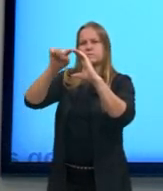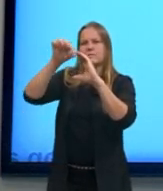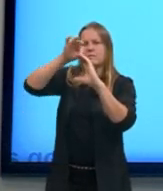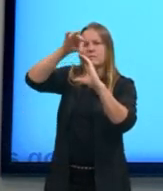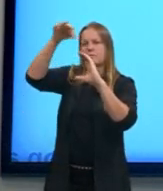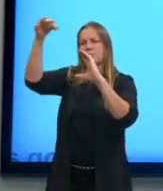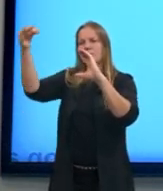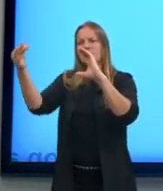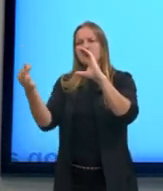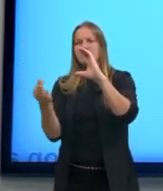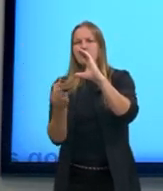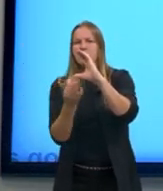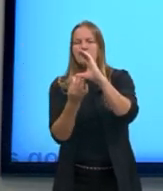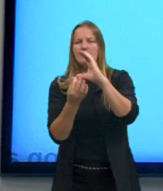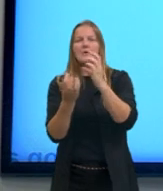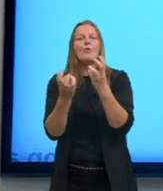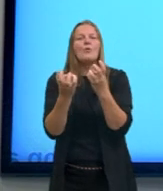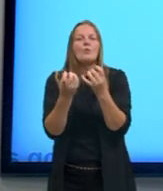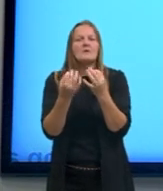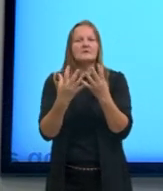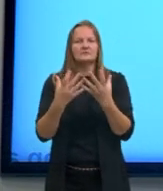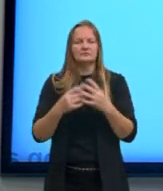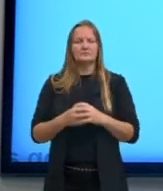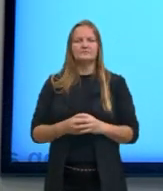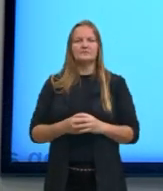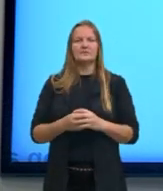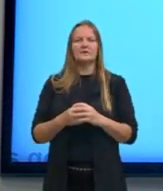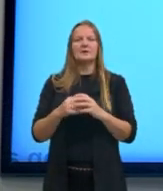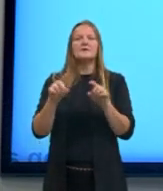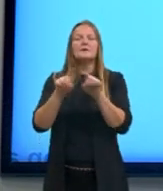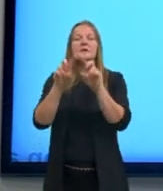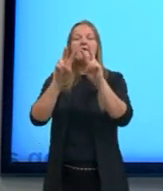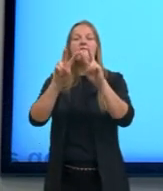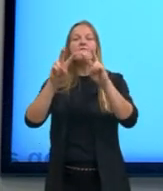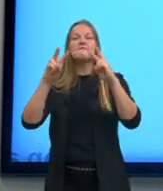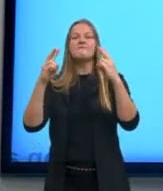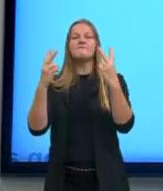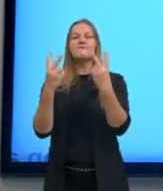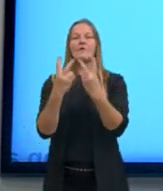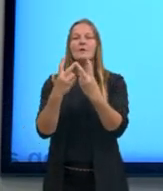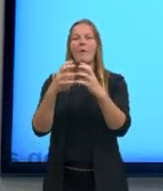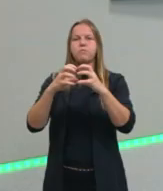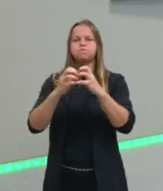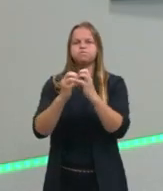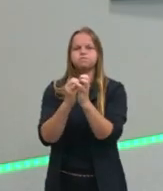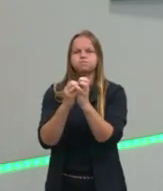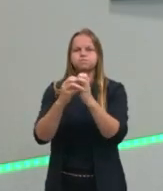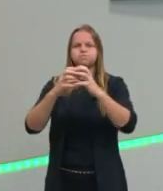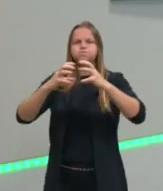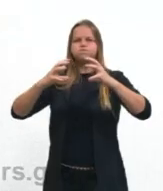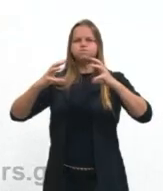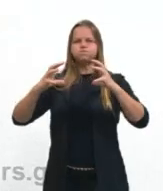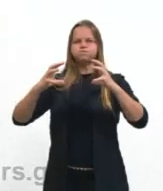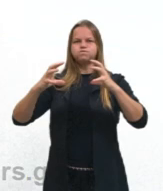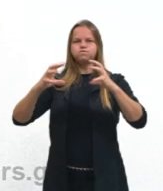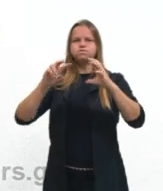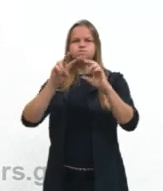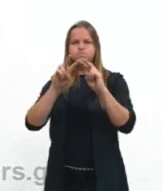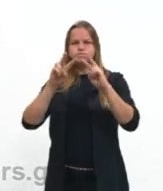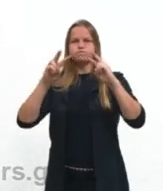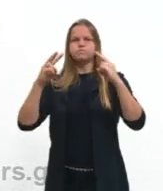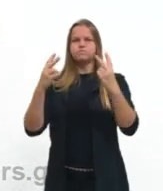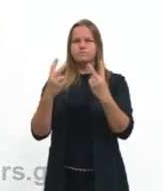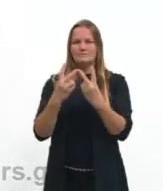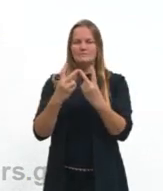contornar ela a gente pode medir o volume dessa bola né para isso a gente tem que fazer daí uma conta